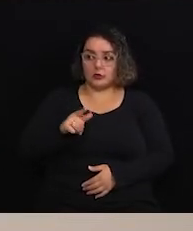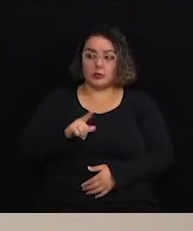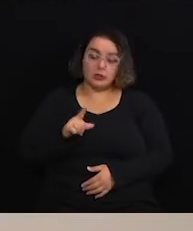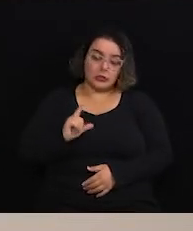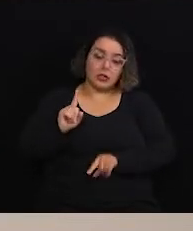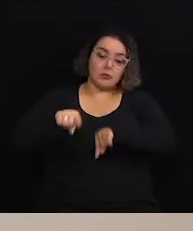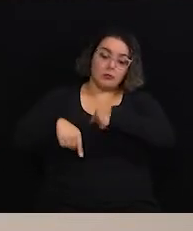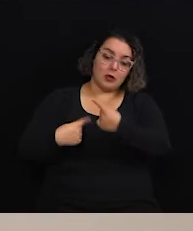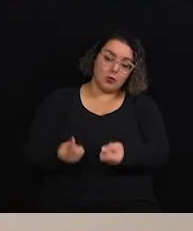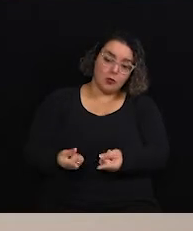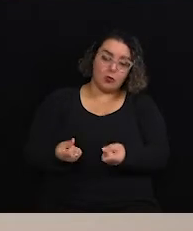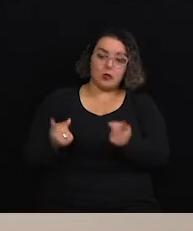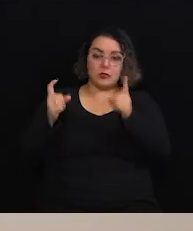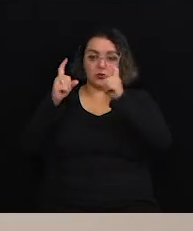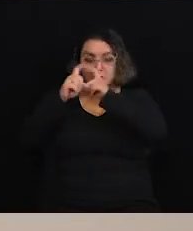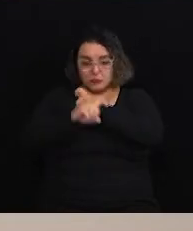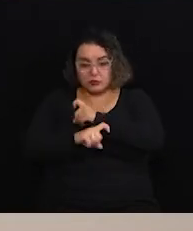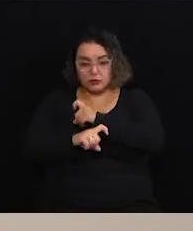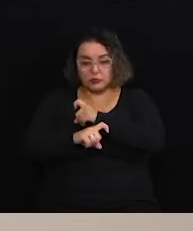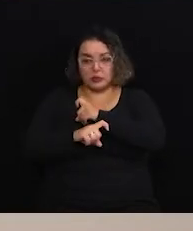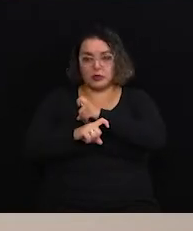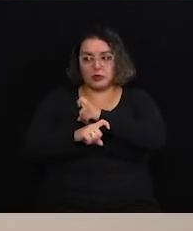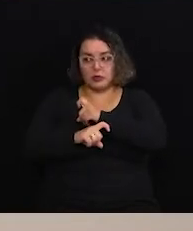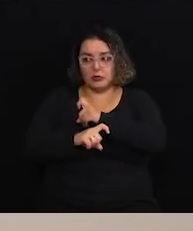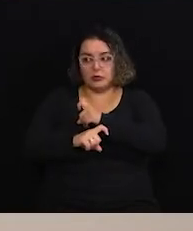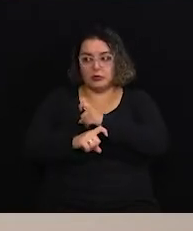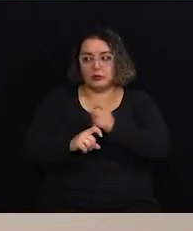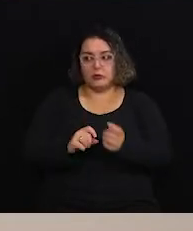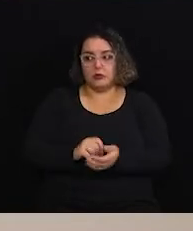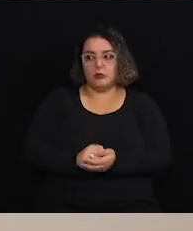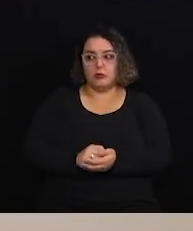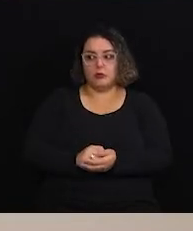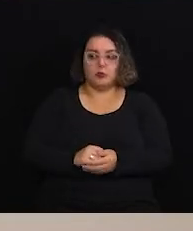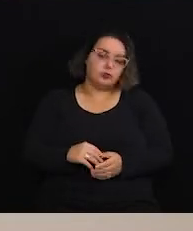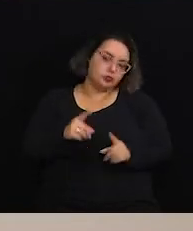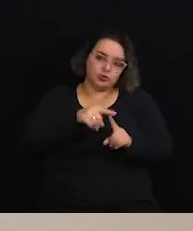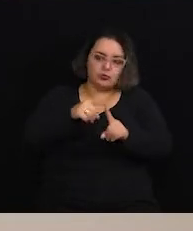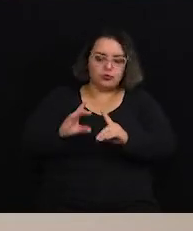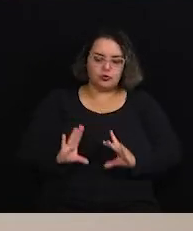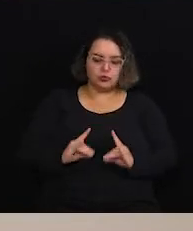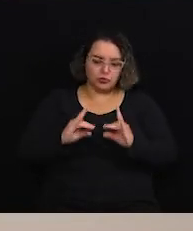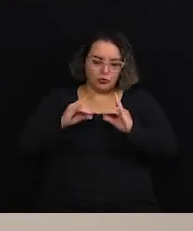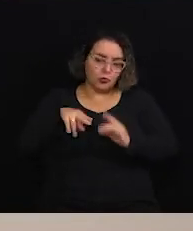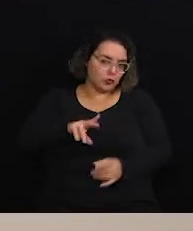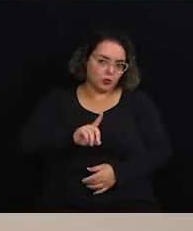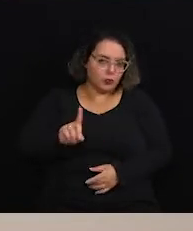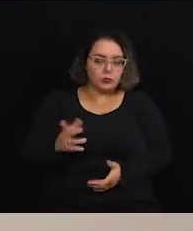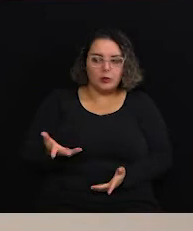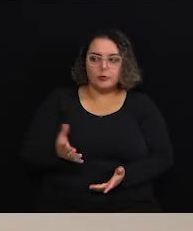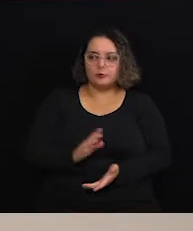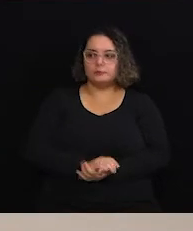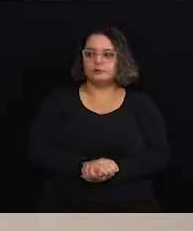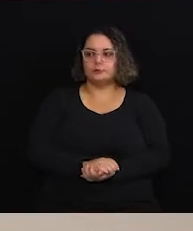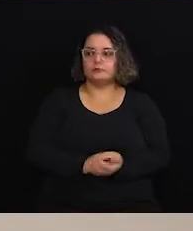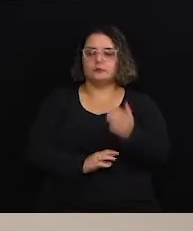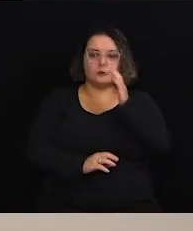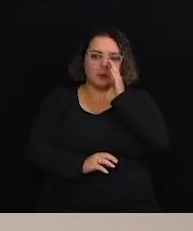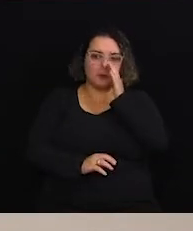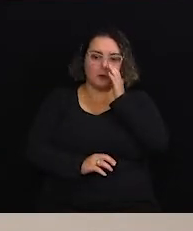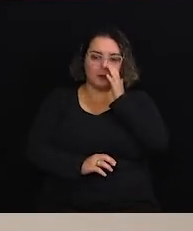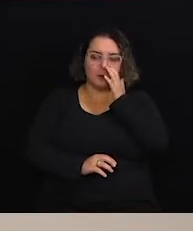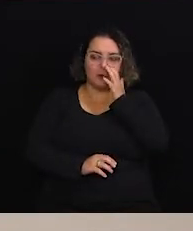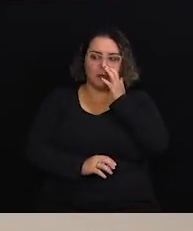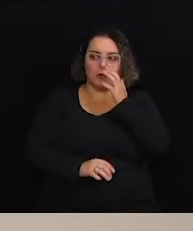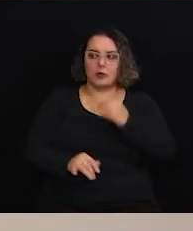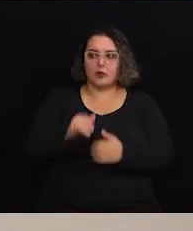alguma outra contraindicação que possa indicar um certo tipo de hormônio ou não, né? Então, então, pacientes que